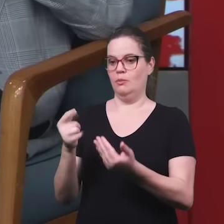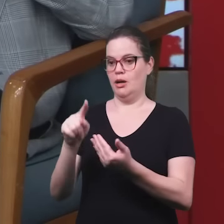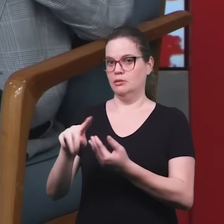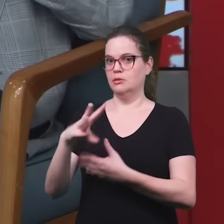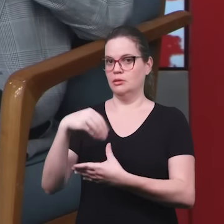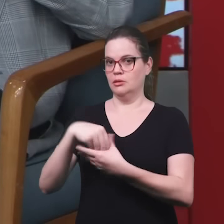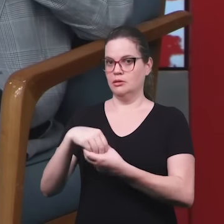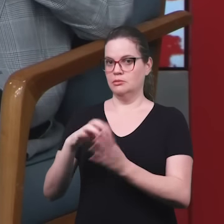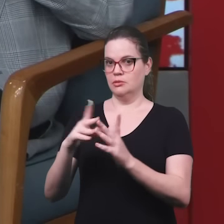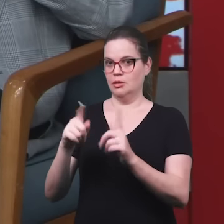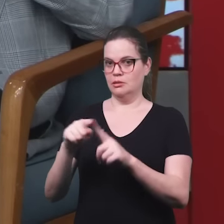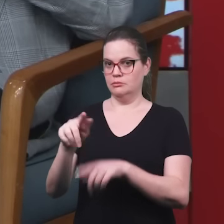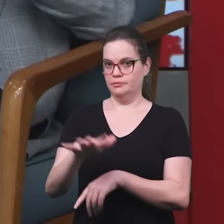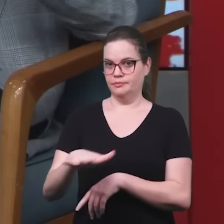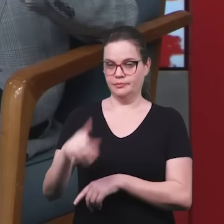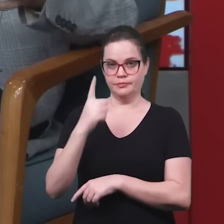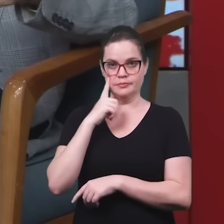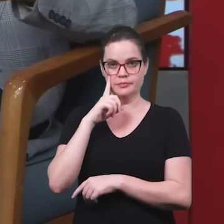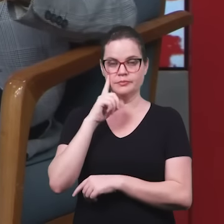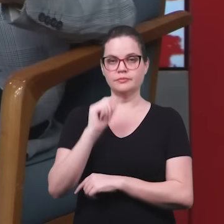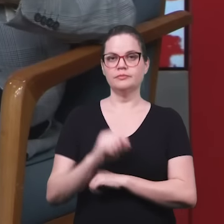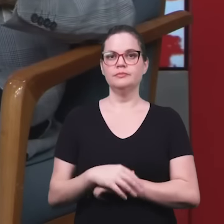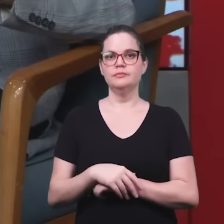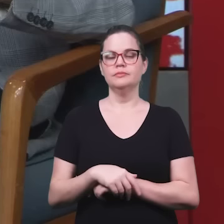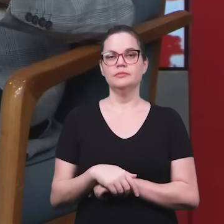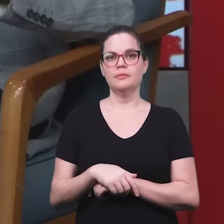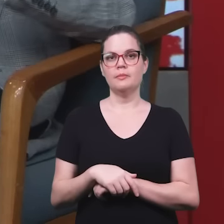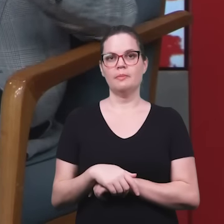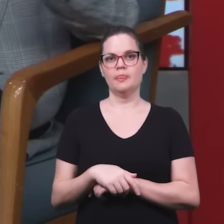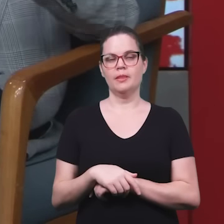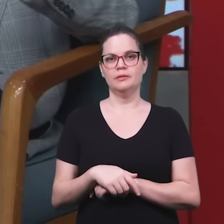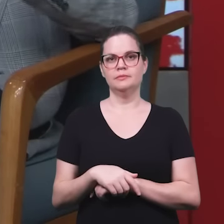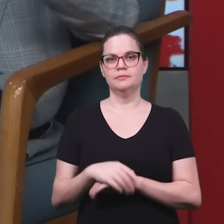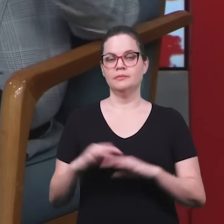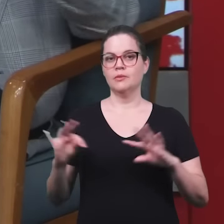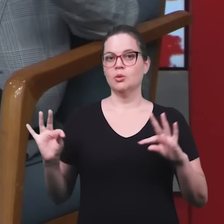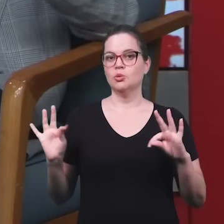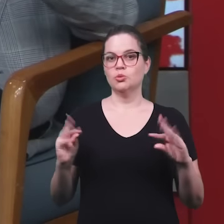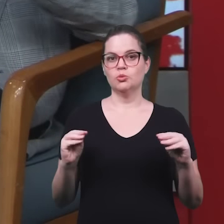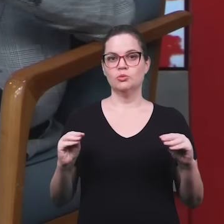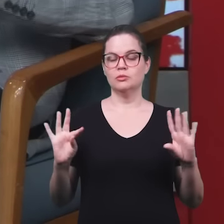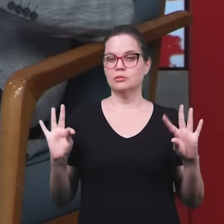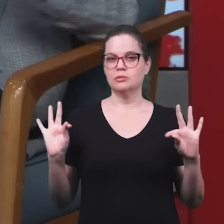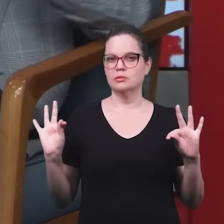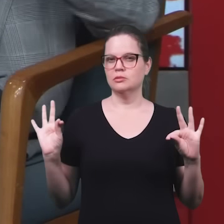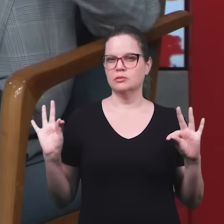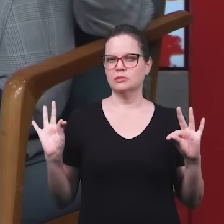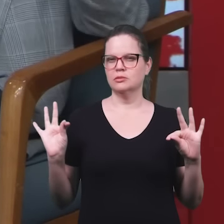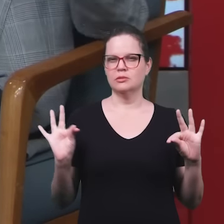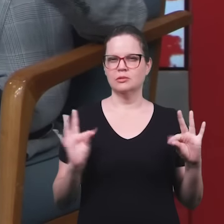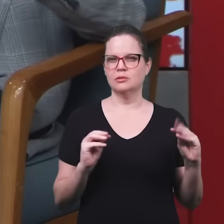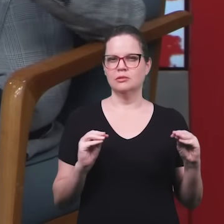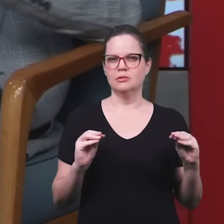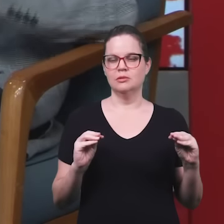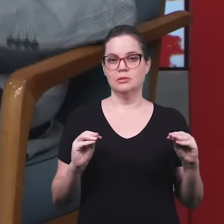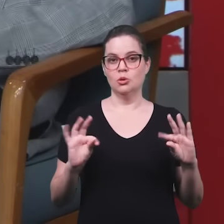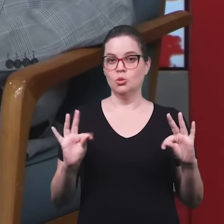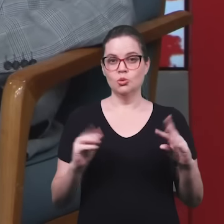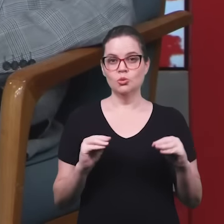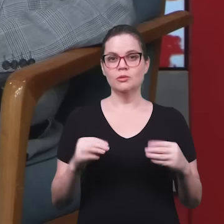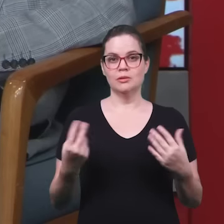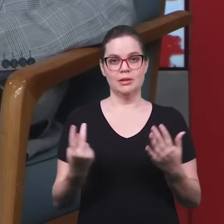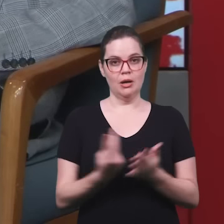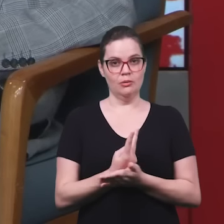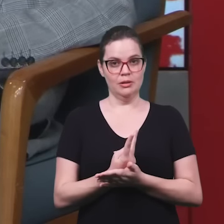reação que se passa, né, na vida, no corpo, na sua fisiologia